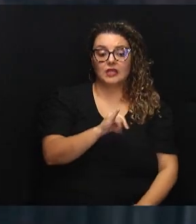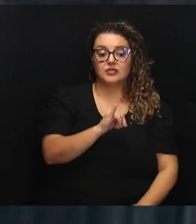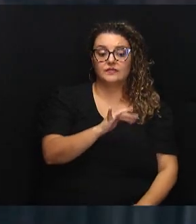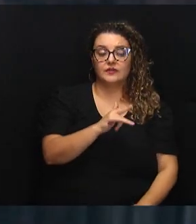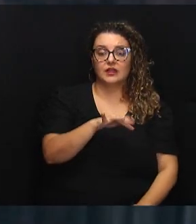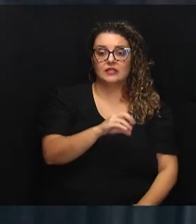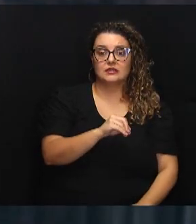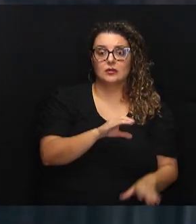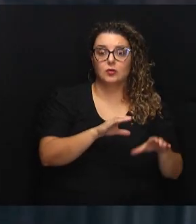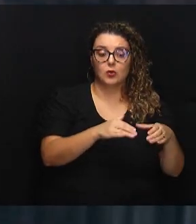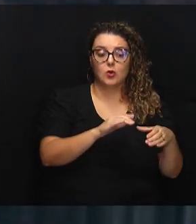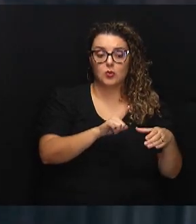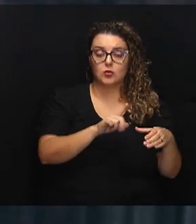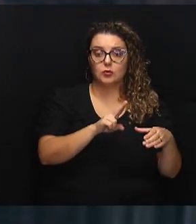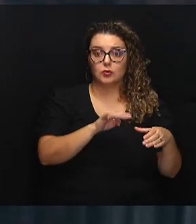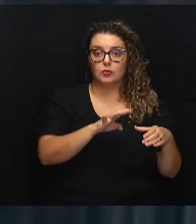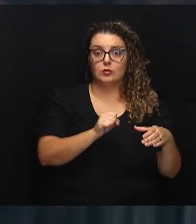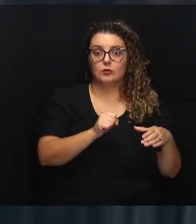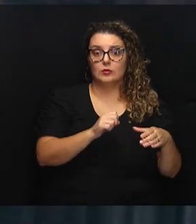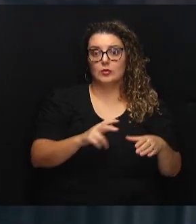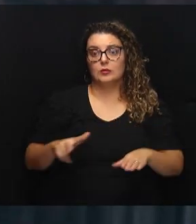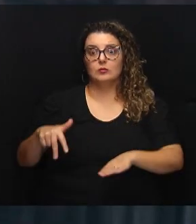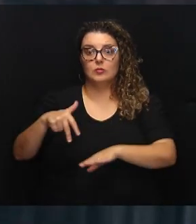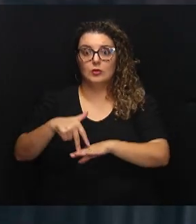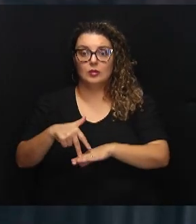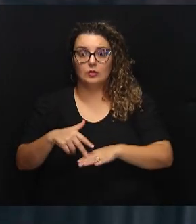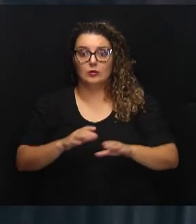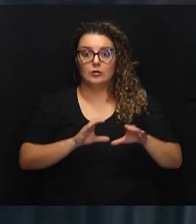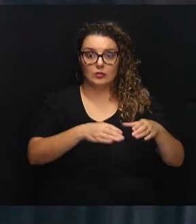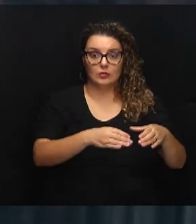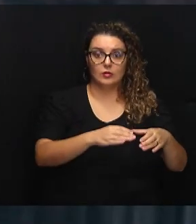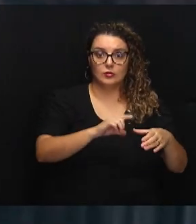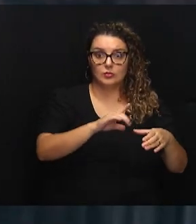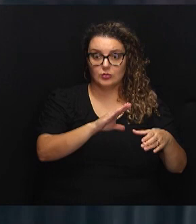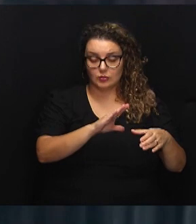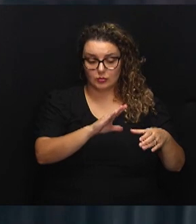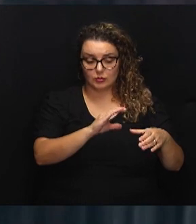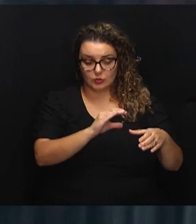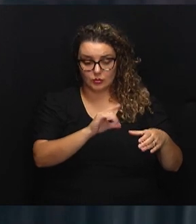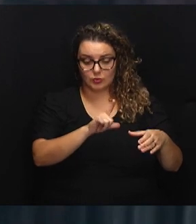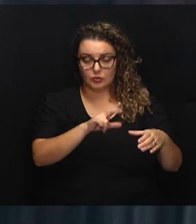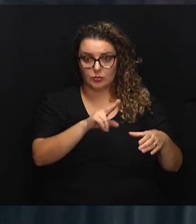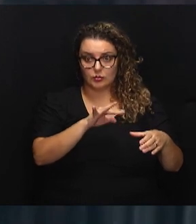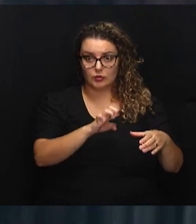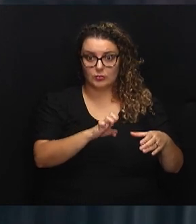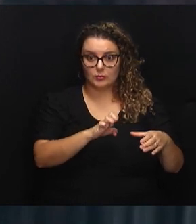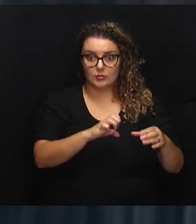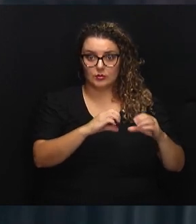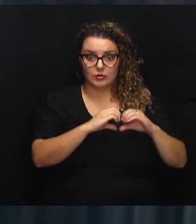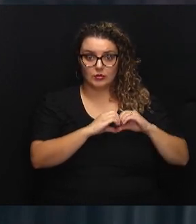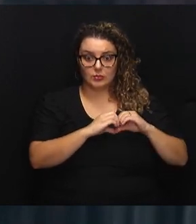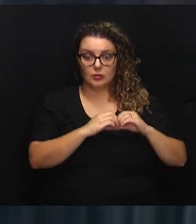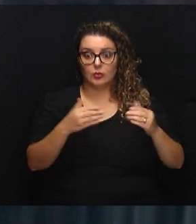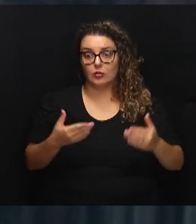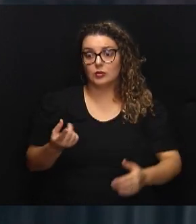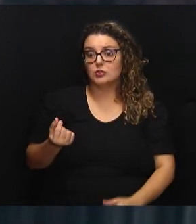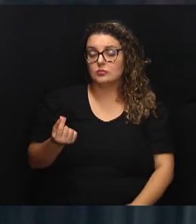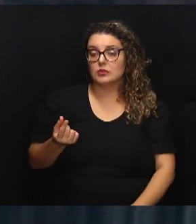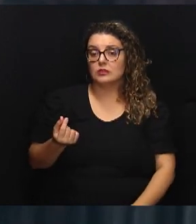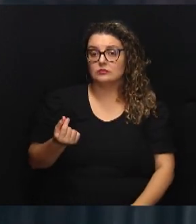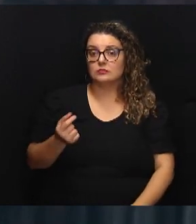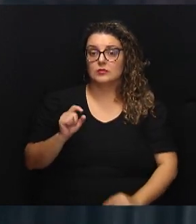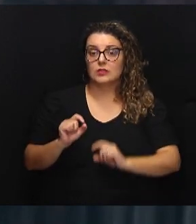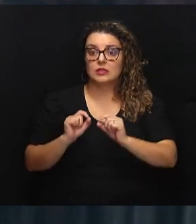os jogadores gostavam, jogavam no clube de coração. Hoje é mais pelo dinheiro. Perfeito. Os